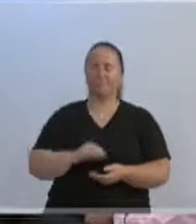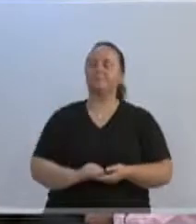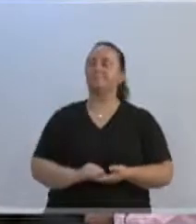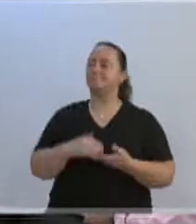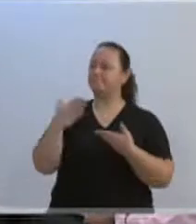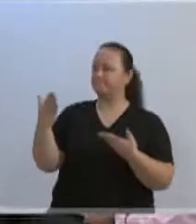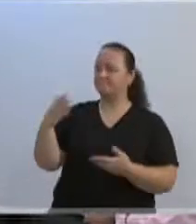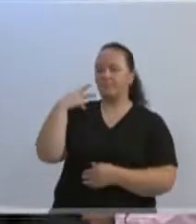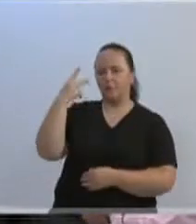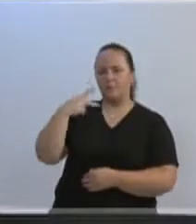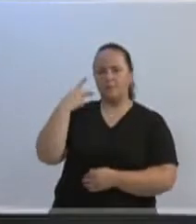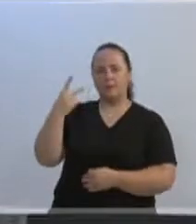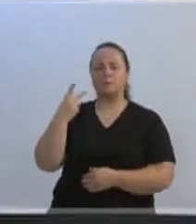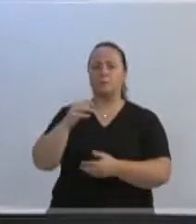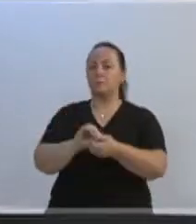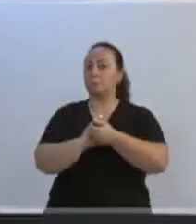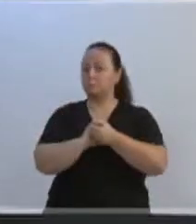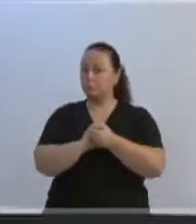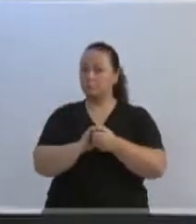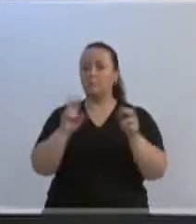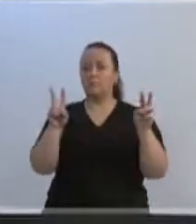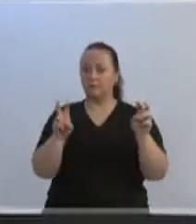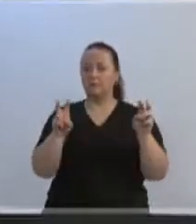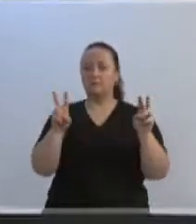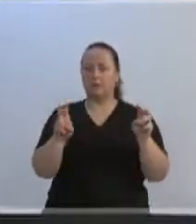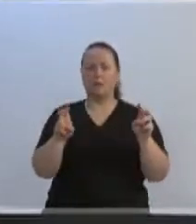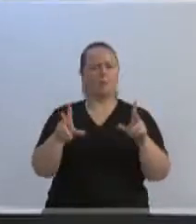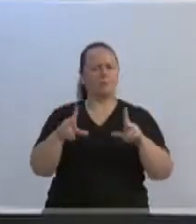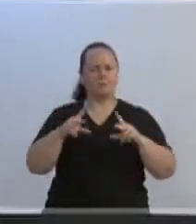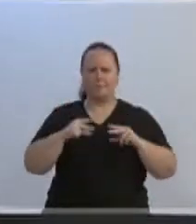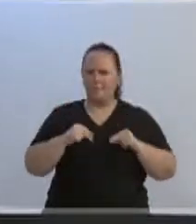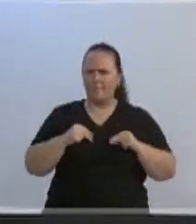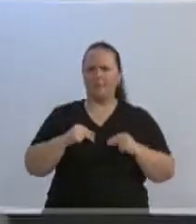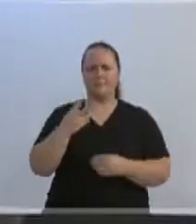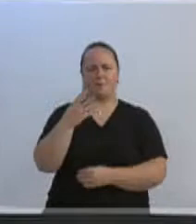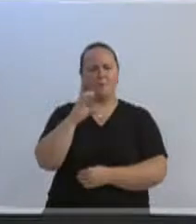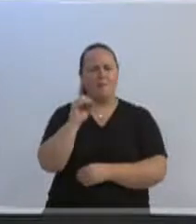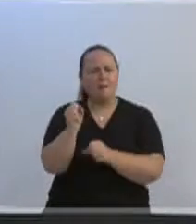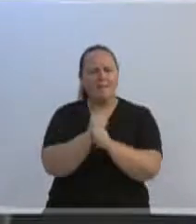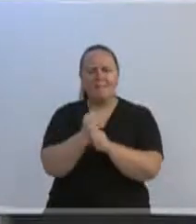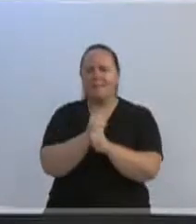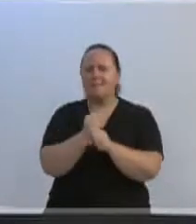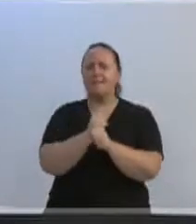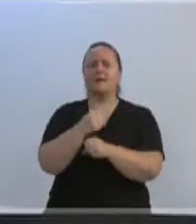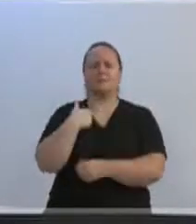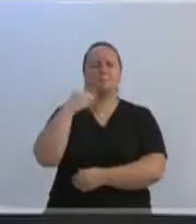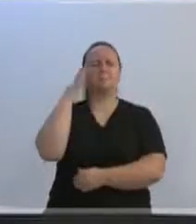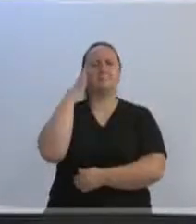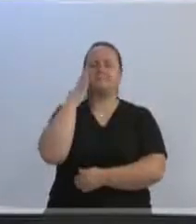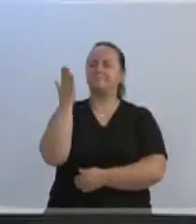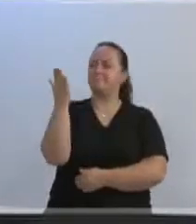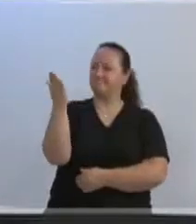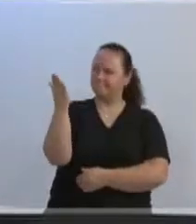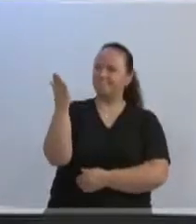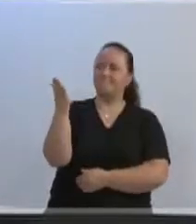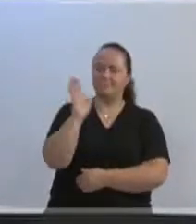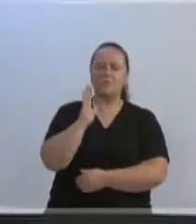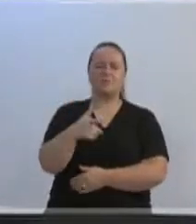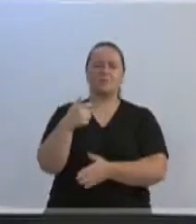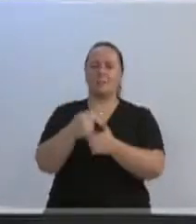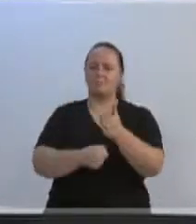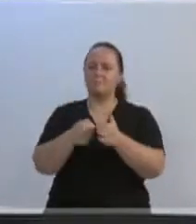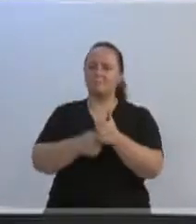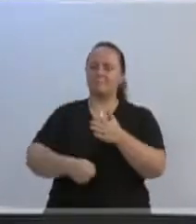parabéns por trazer esse tema merece merecidamente 40 anos o grêmio sei que só tem feito 11 cabeça